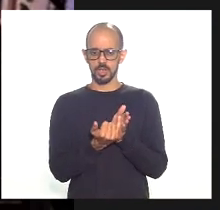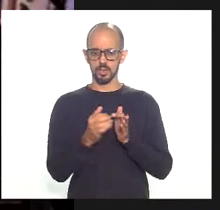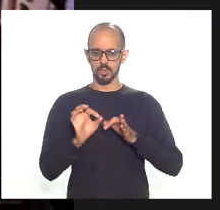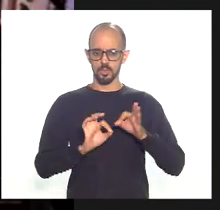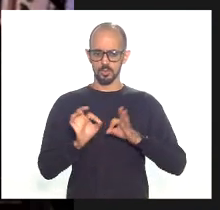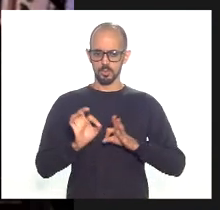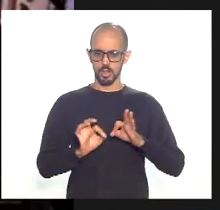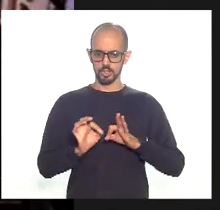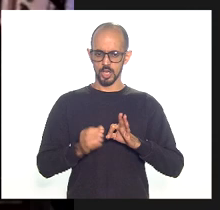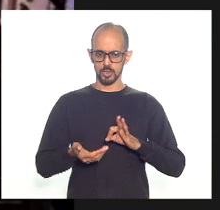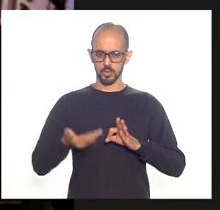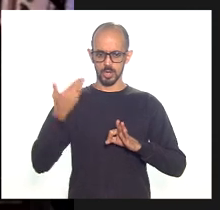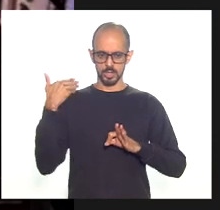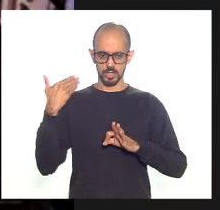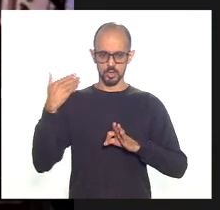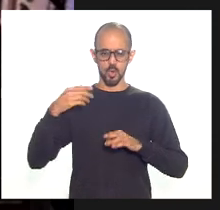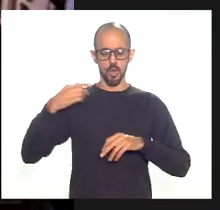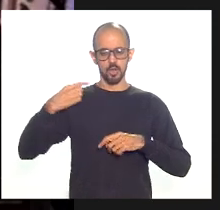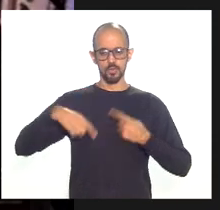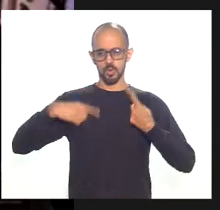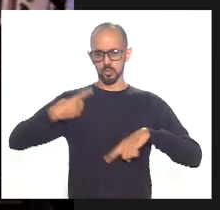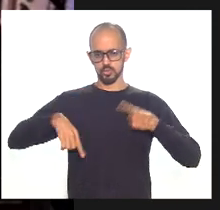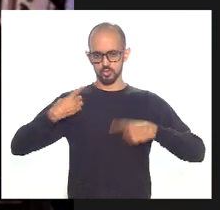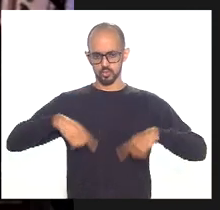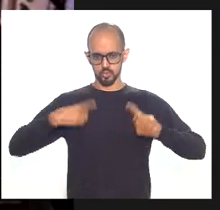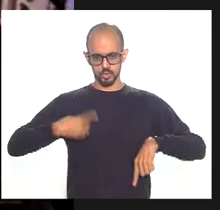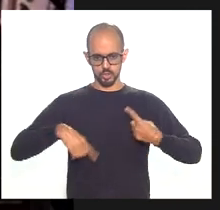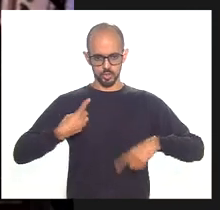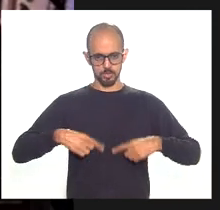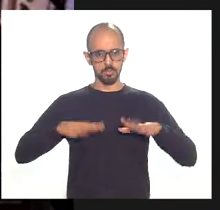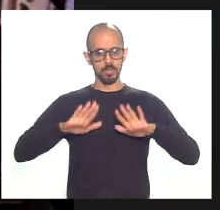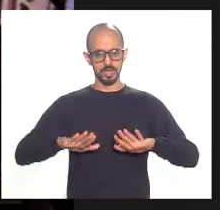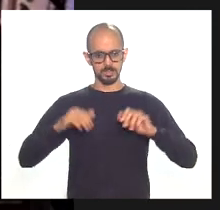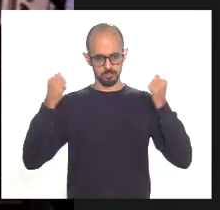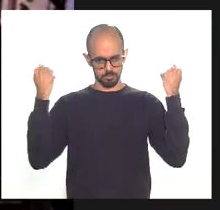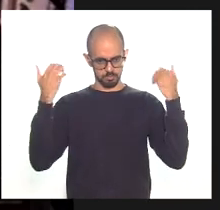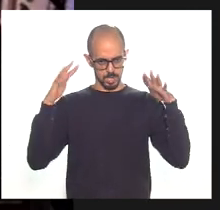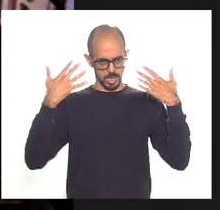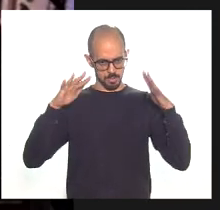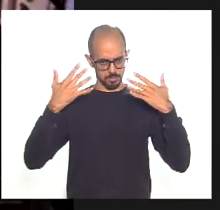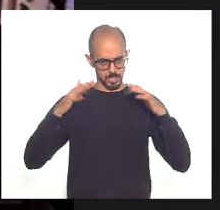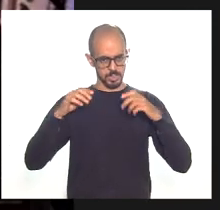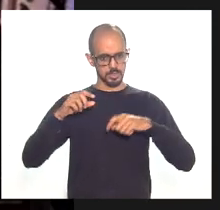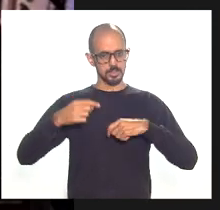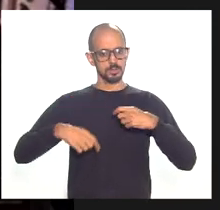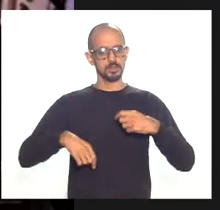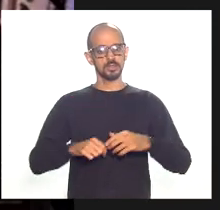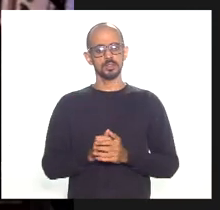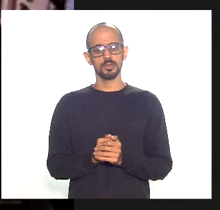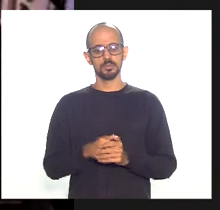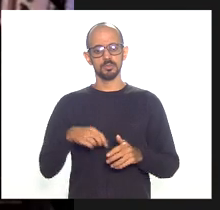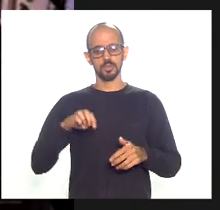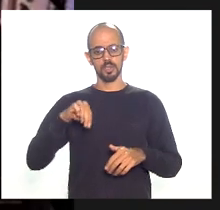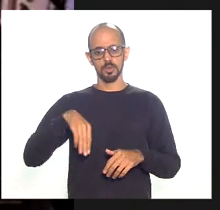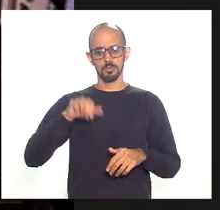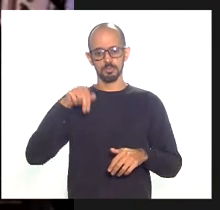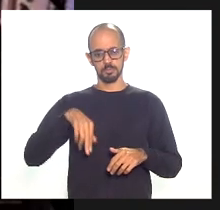uma polêmica, mas de suma importância, parabenizar as autoras, os autores e autoras, porque o deputado Carlos Mink também é